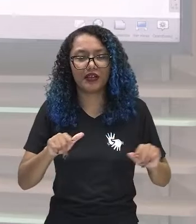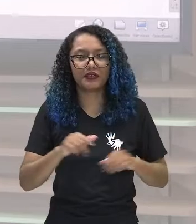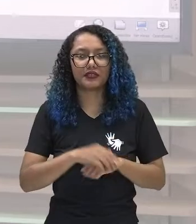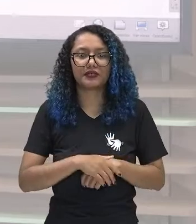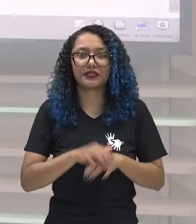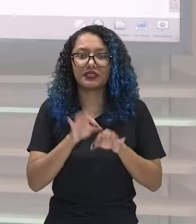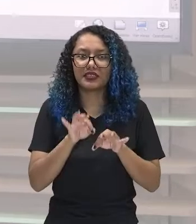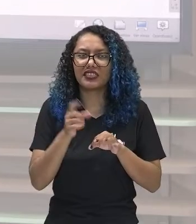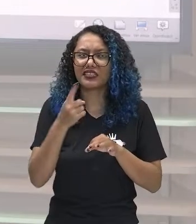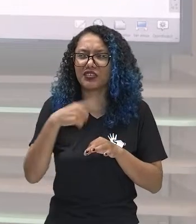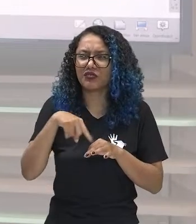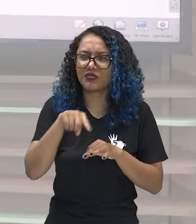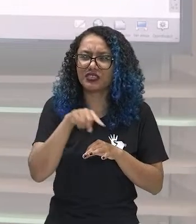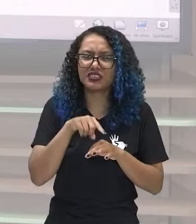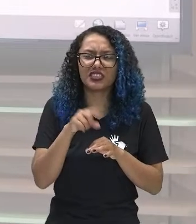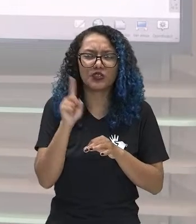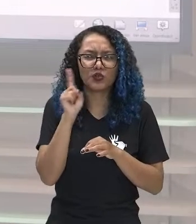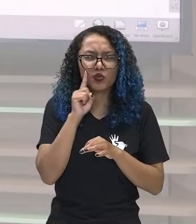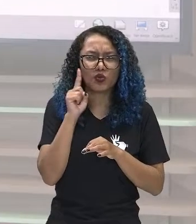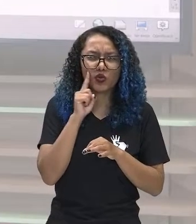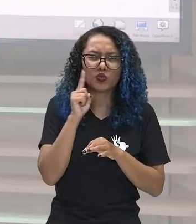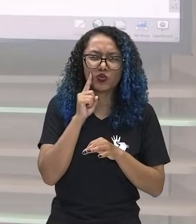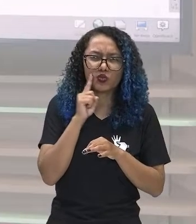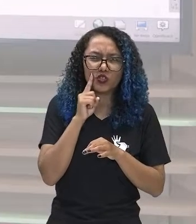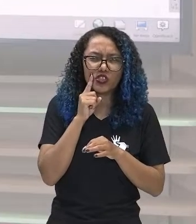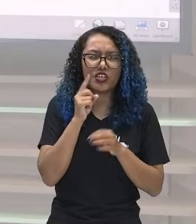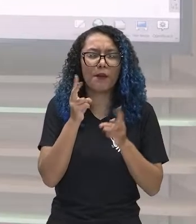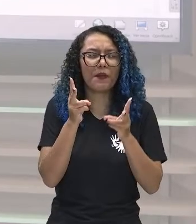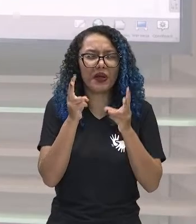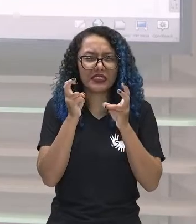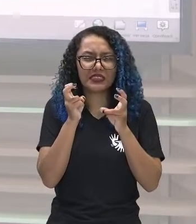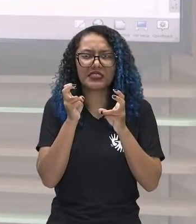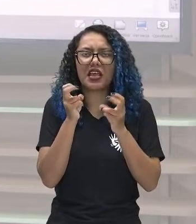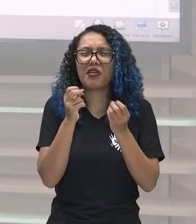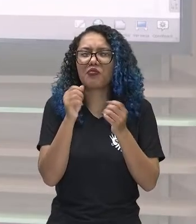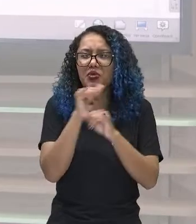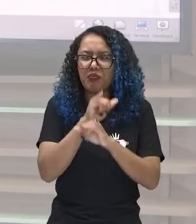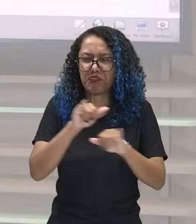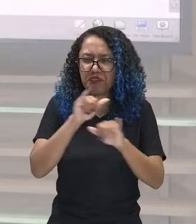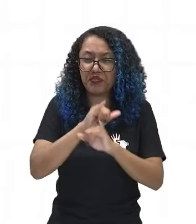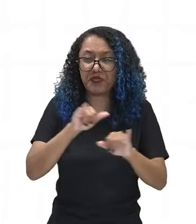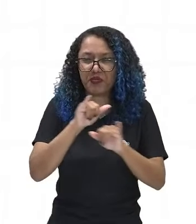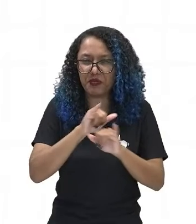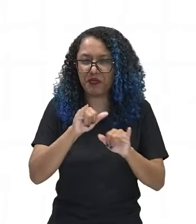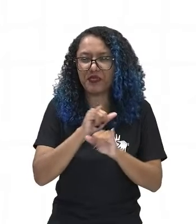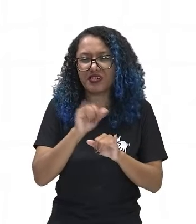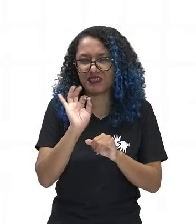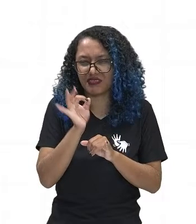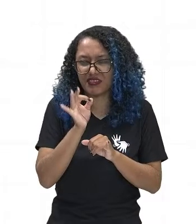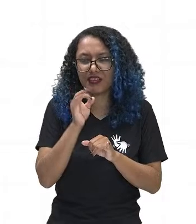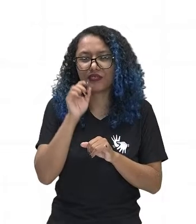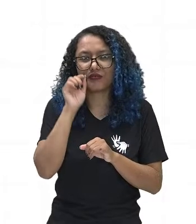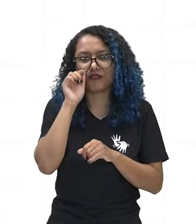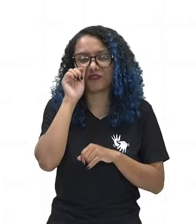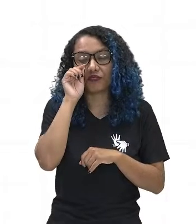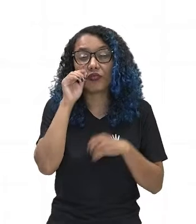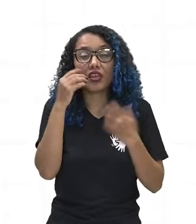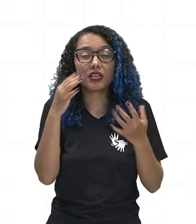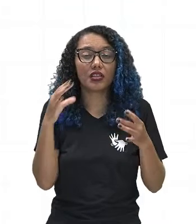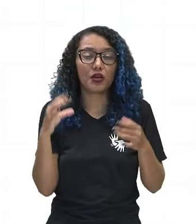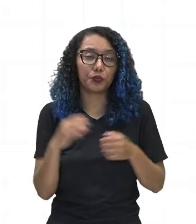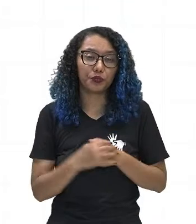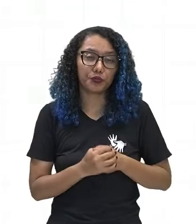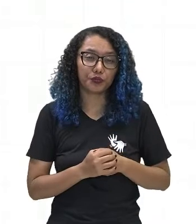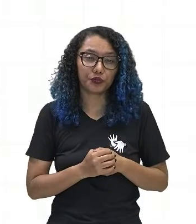dias é bombardeado pela propaganda. A propaganda, então, ela está ligada, né? Ou melhor,